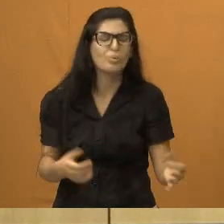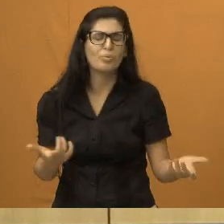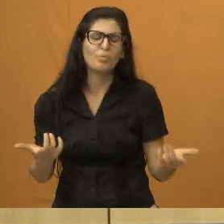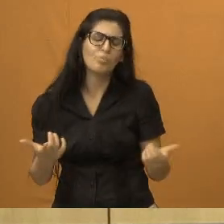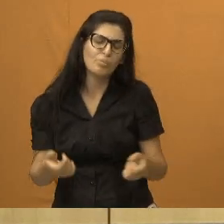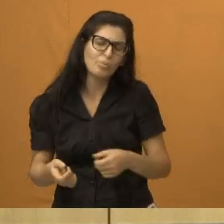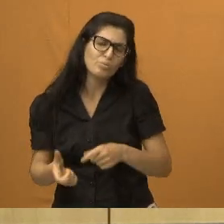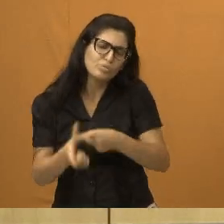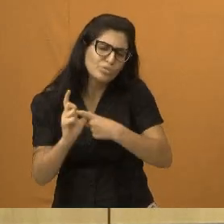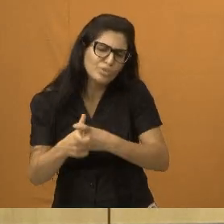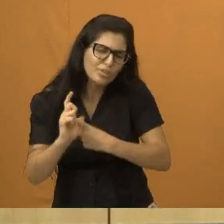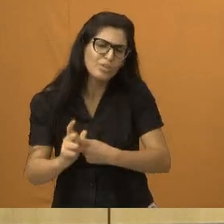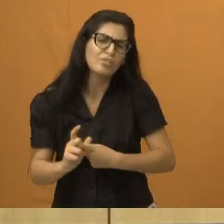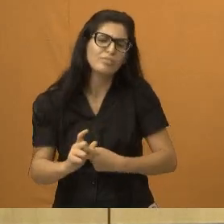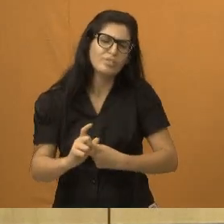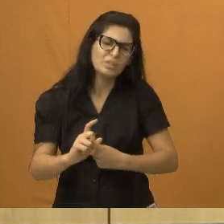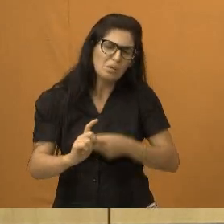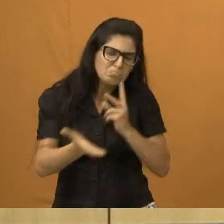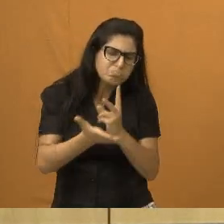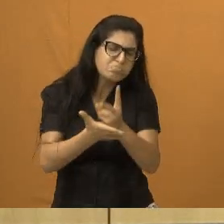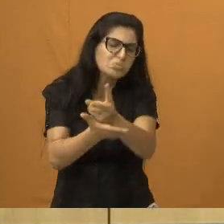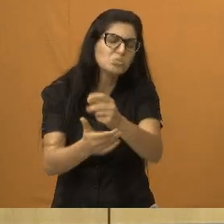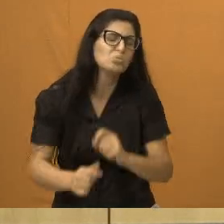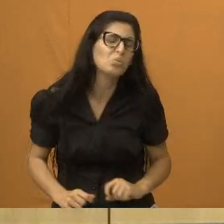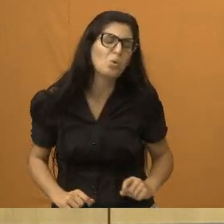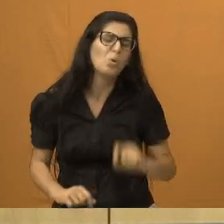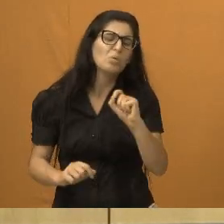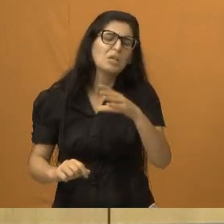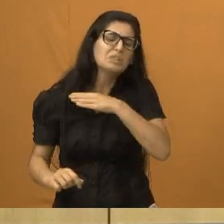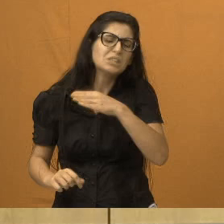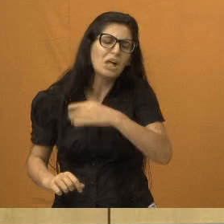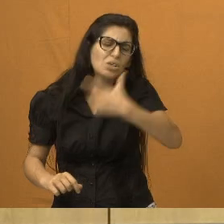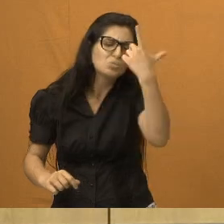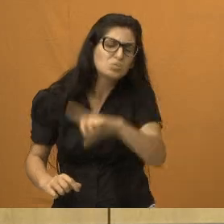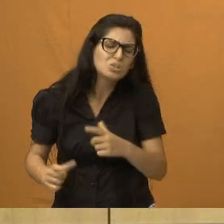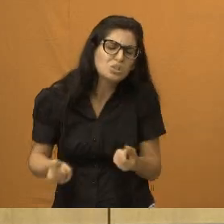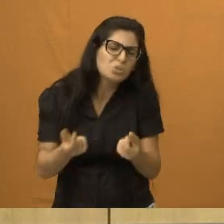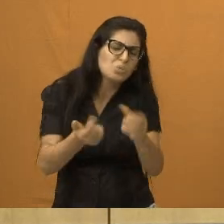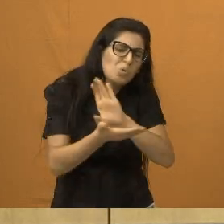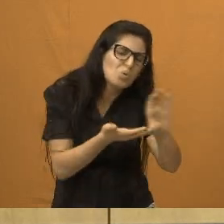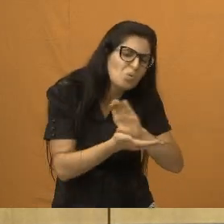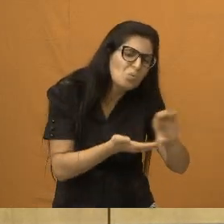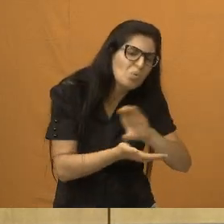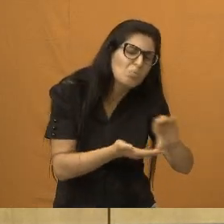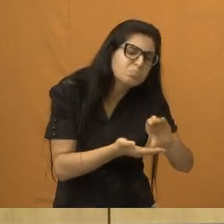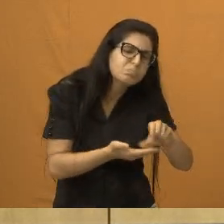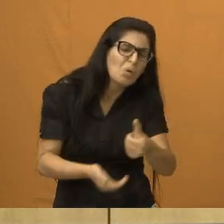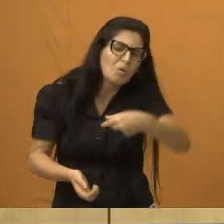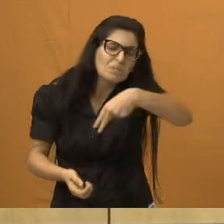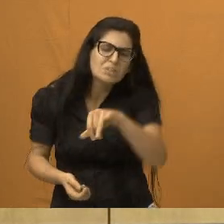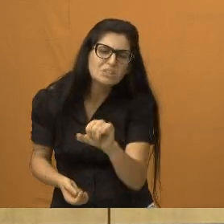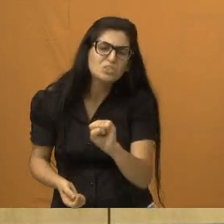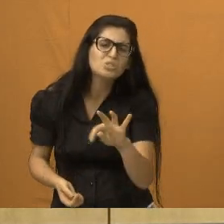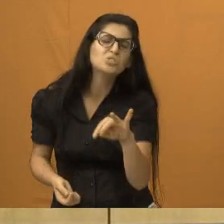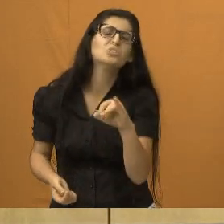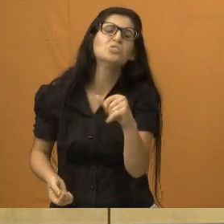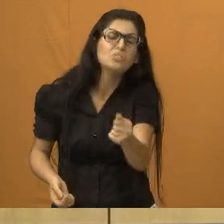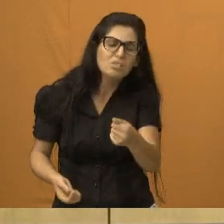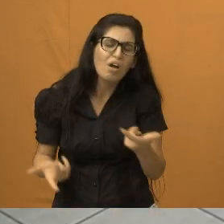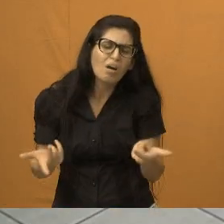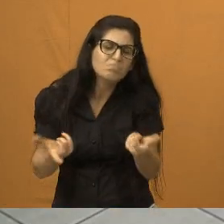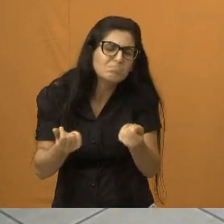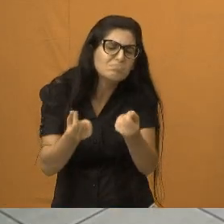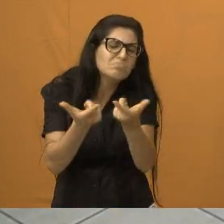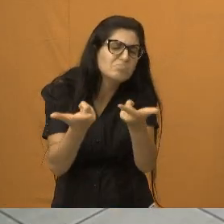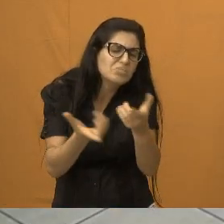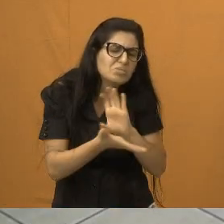Qual foi a arrecadação que o município conseguiu atingir com essa anistia? Então,